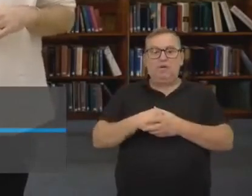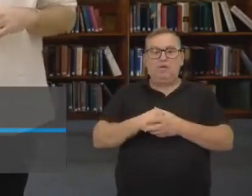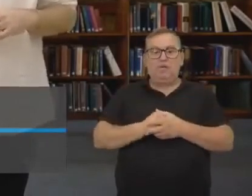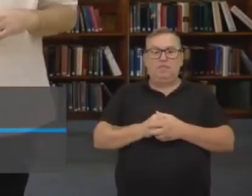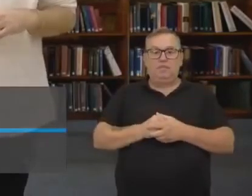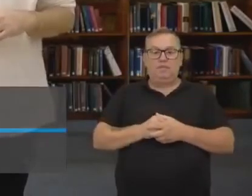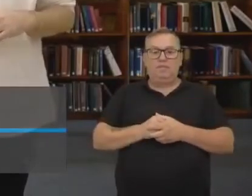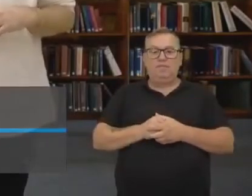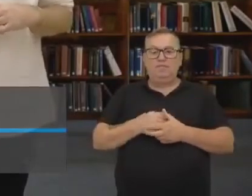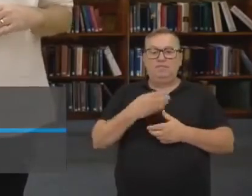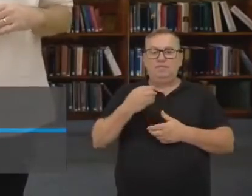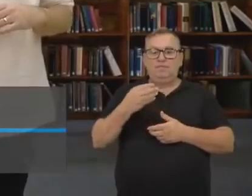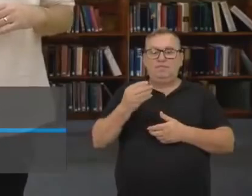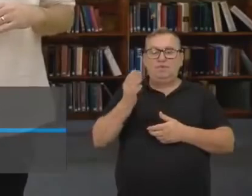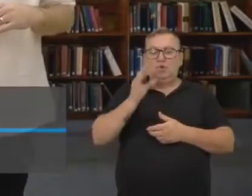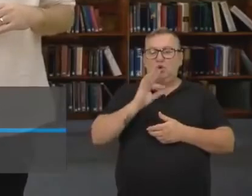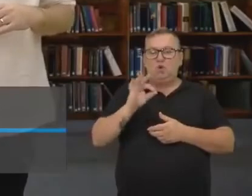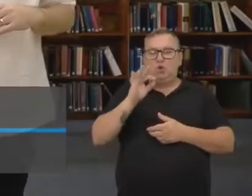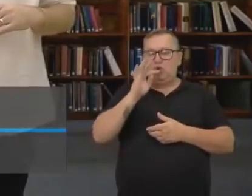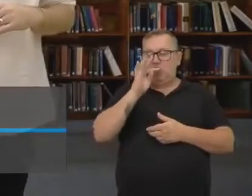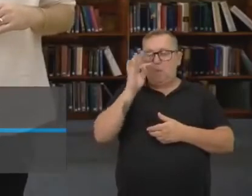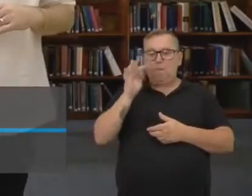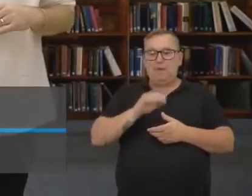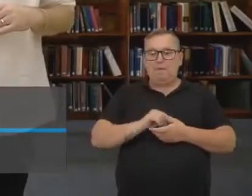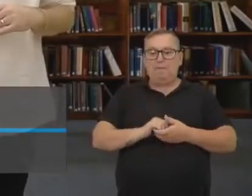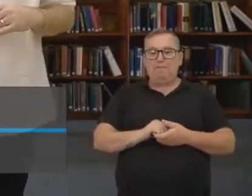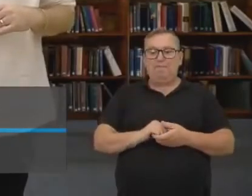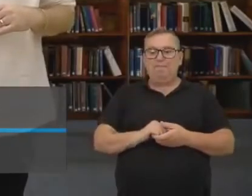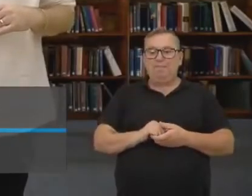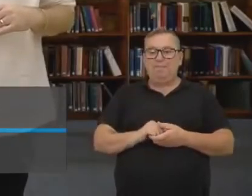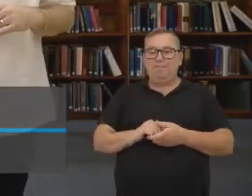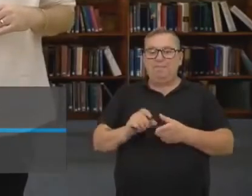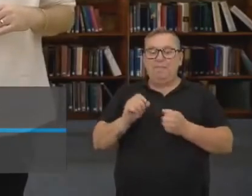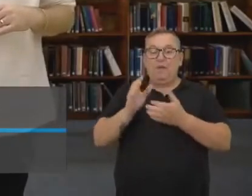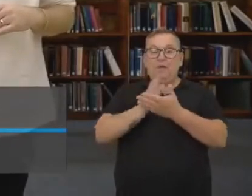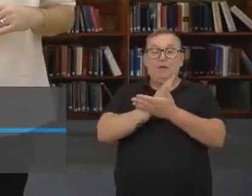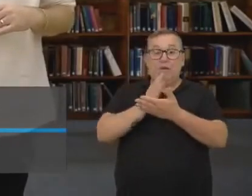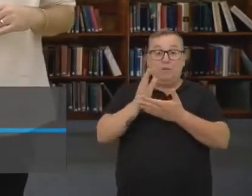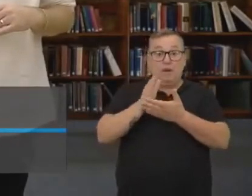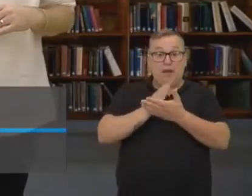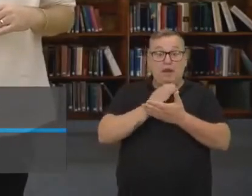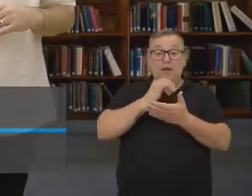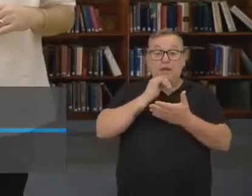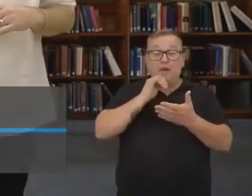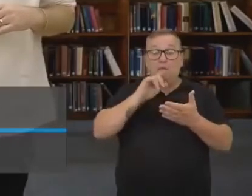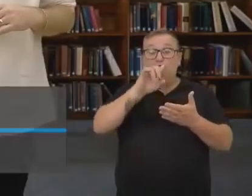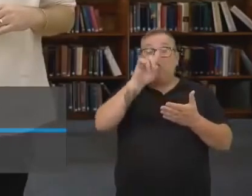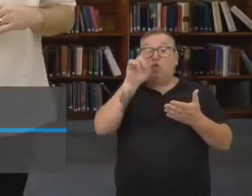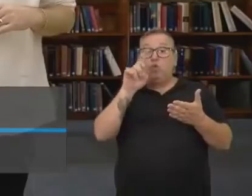coisa muito top. E separar por registro, por exemplo, dúvidas,